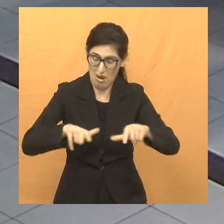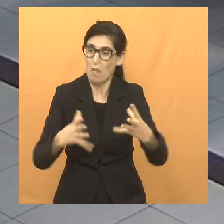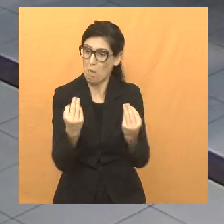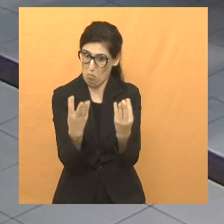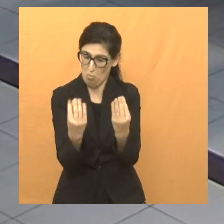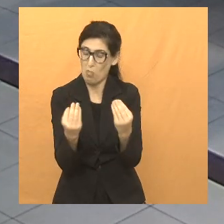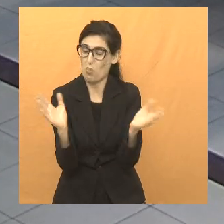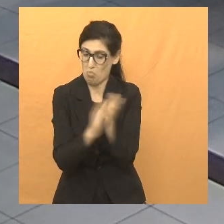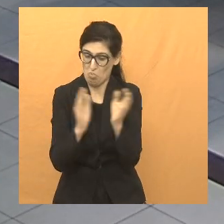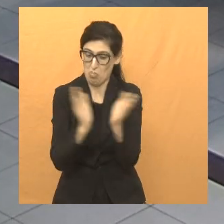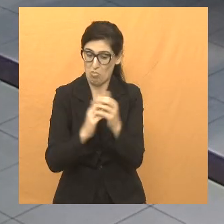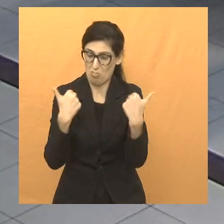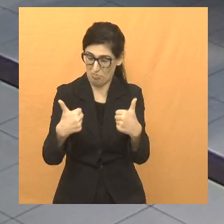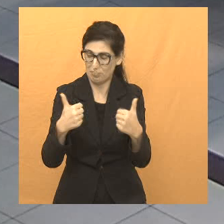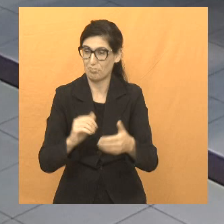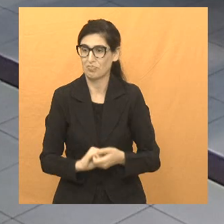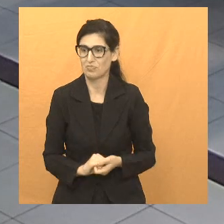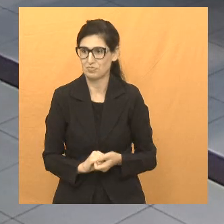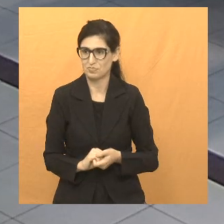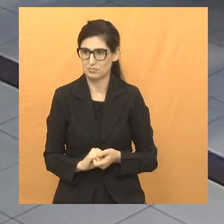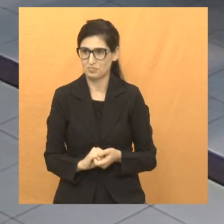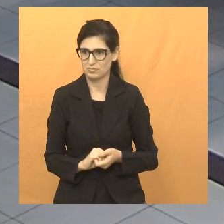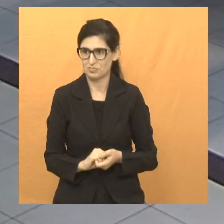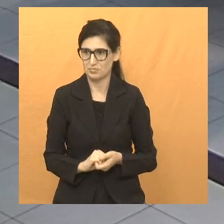mais um comentário.